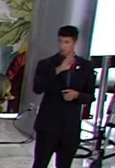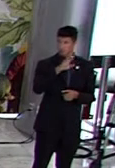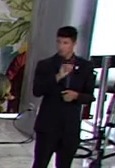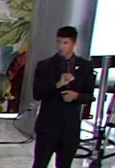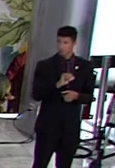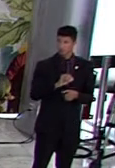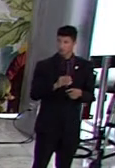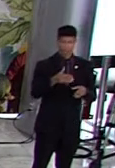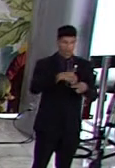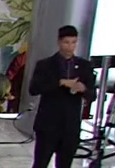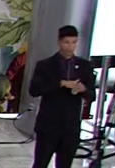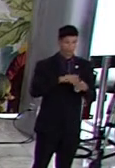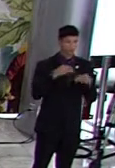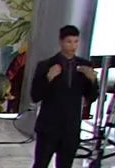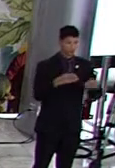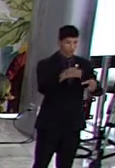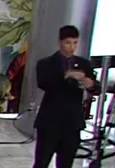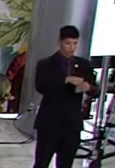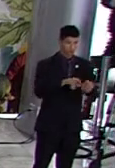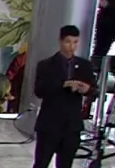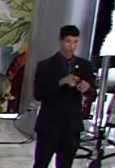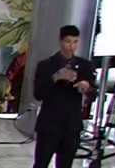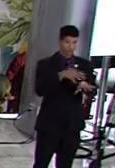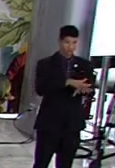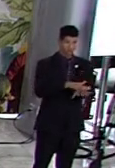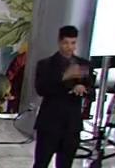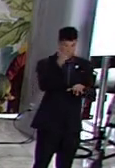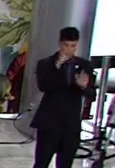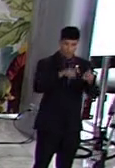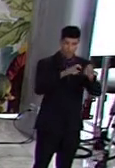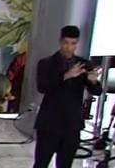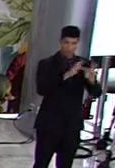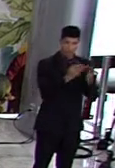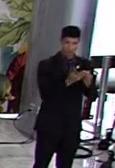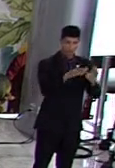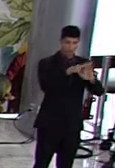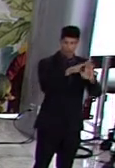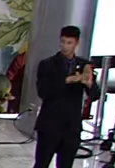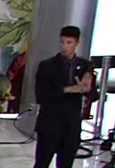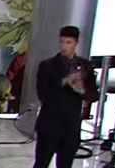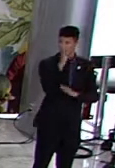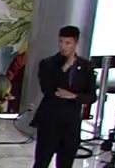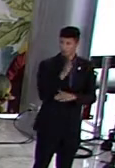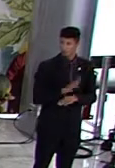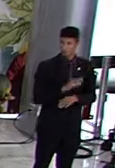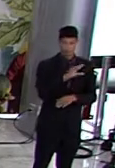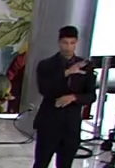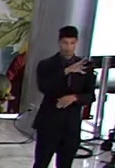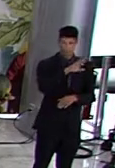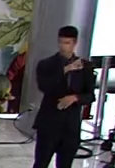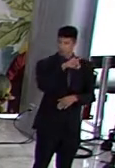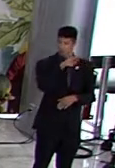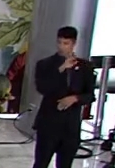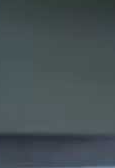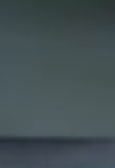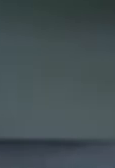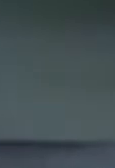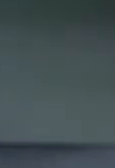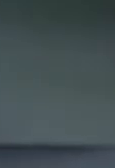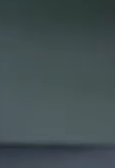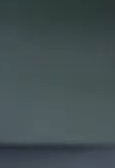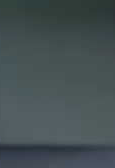portaria interministerial que inclui os agricultores familiares do Programa Nacional de Crédito Fundiário